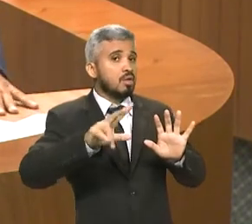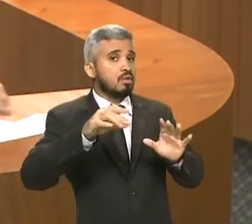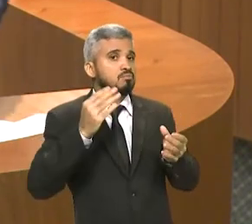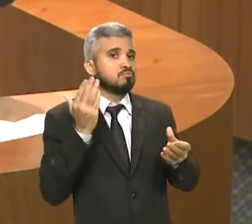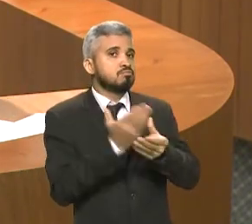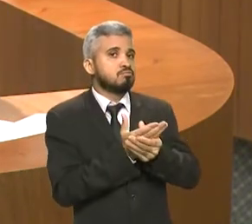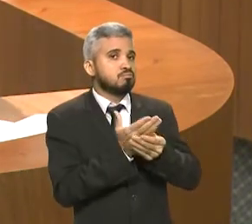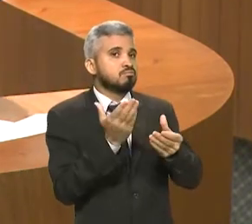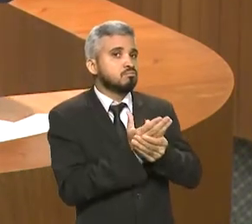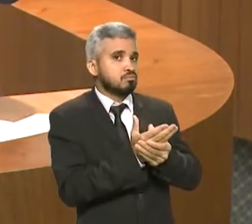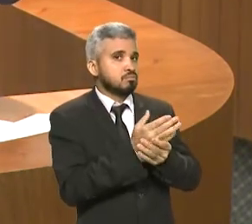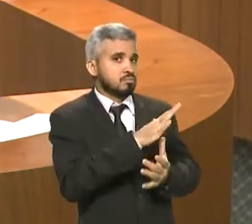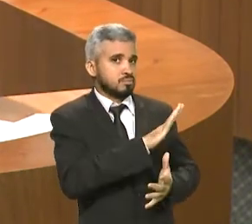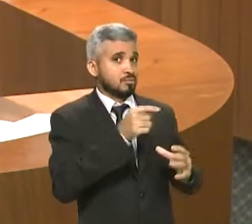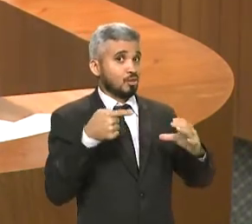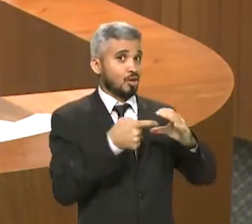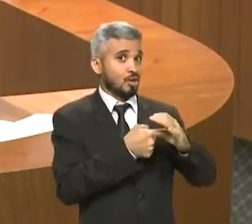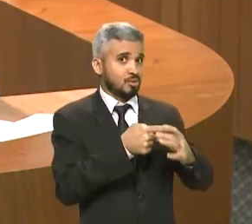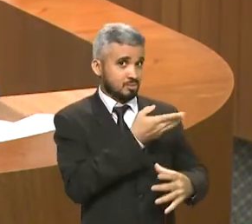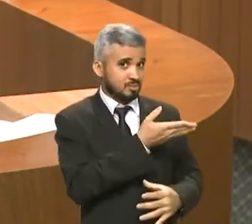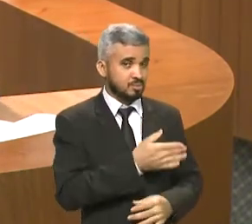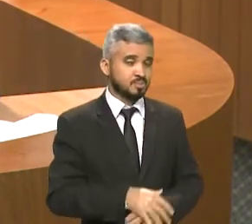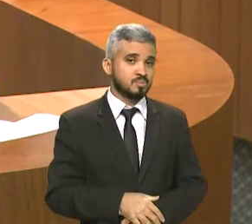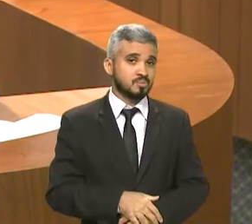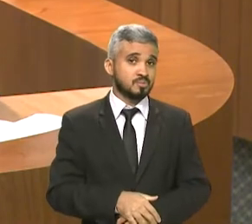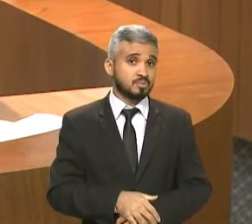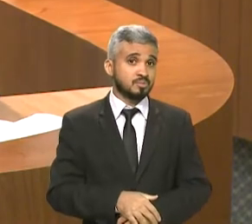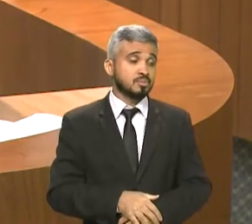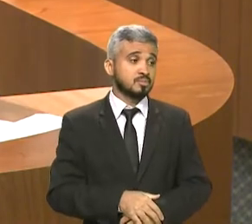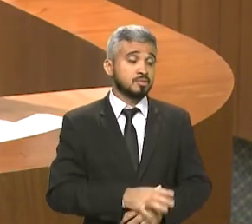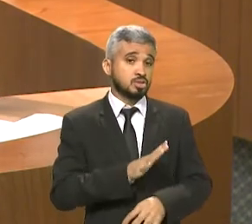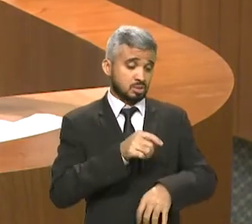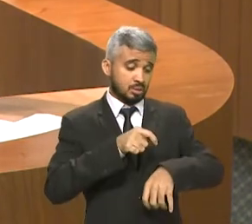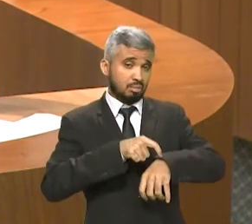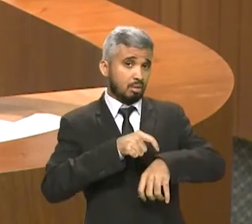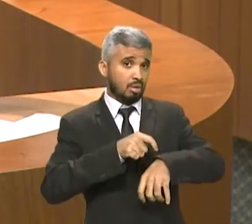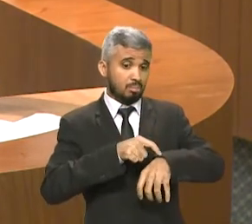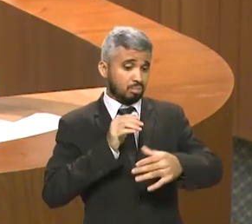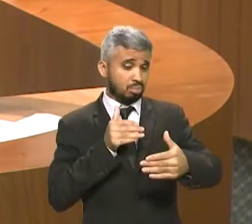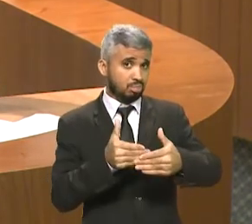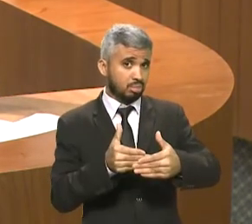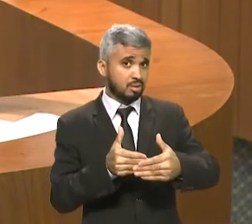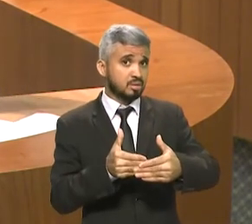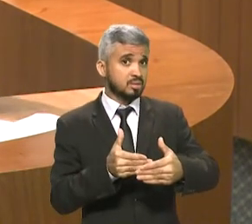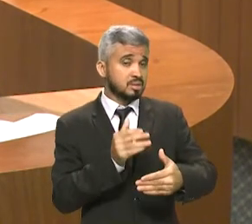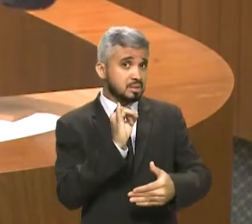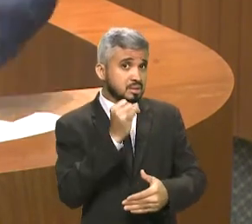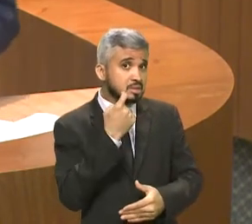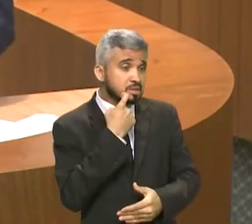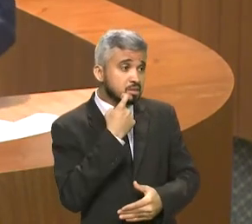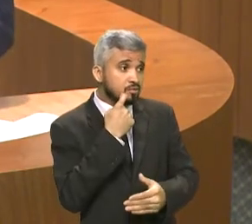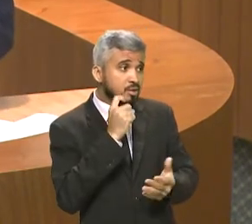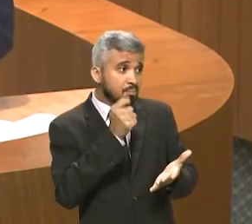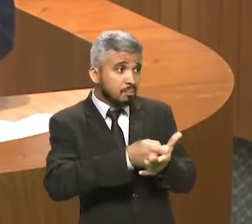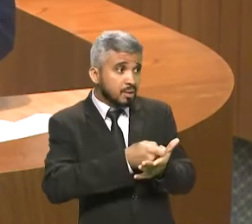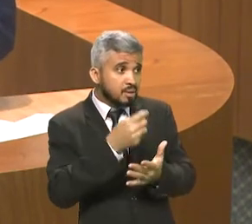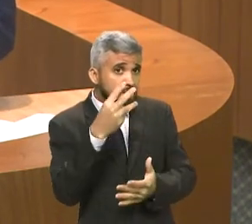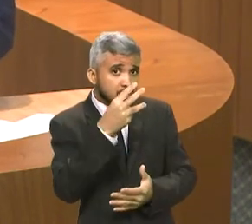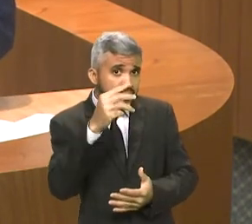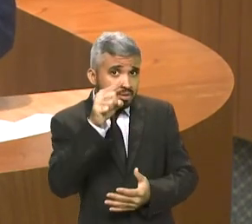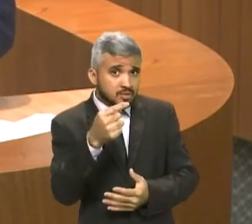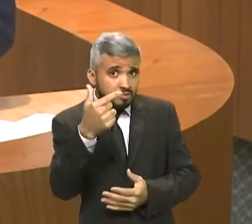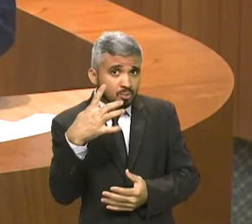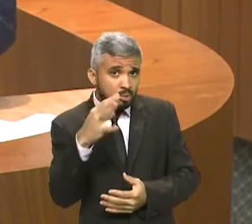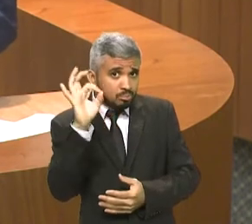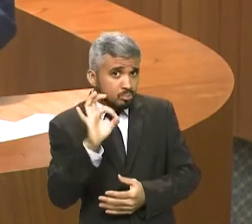devidas. Já está passando o seu prazo. Reajuste 33,24%. Se até o final de semana a senhora não conceder, eu vou encaminhar ao Ministério Público